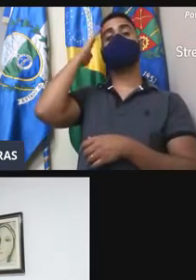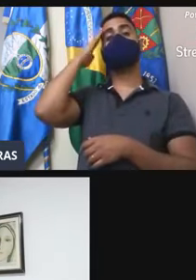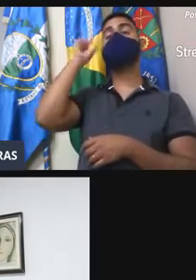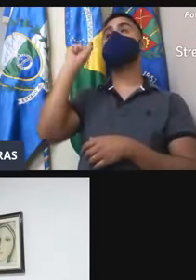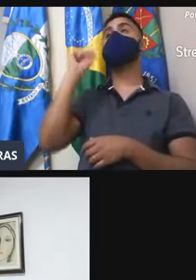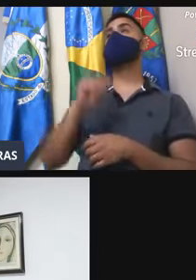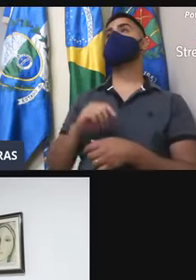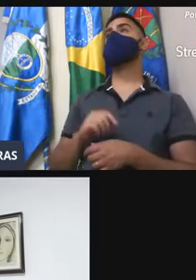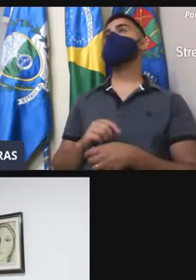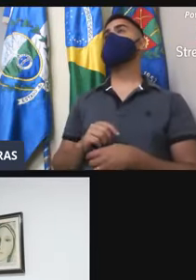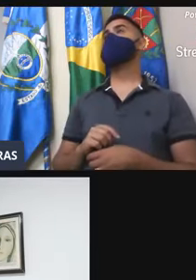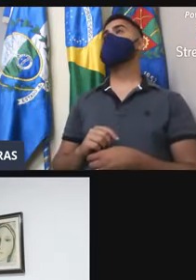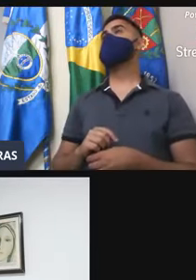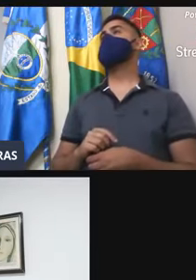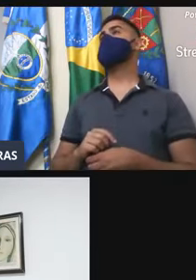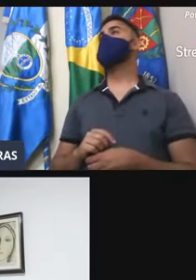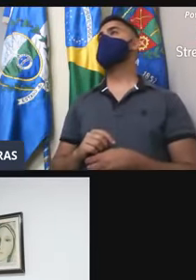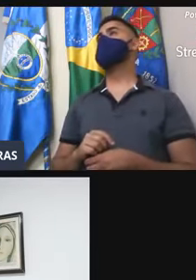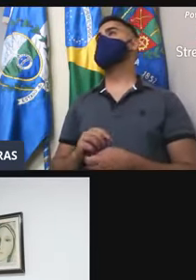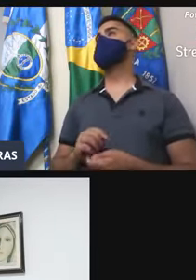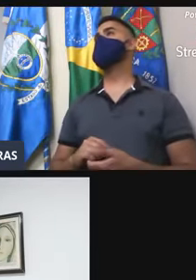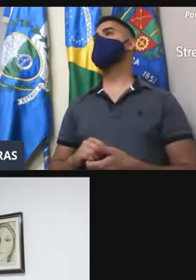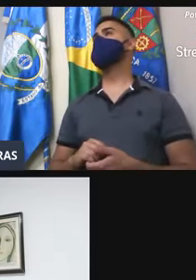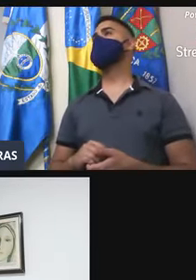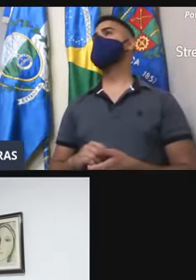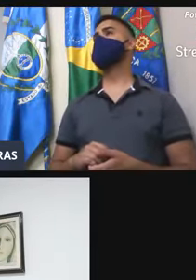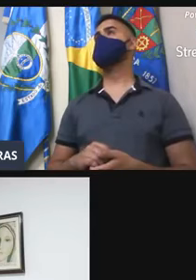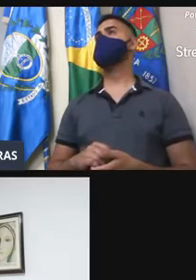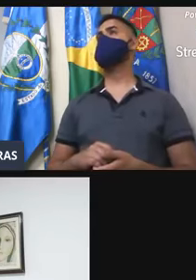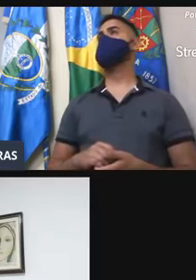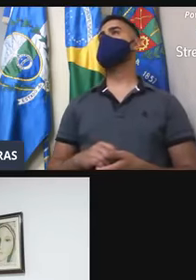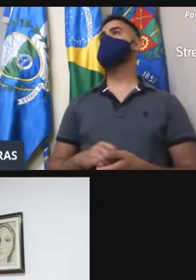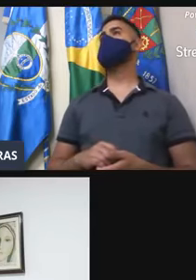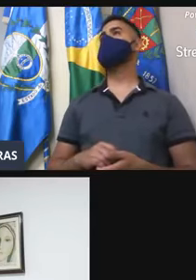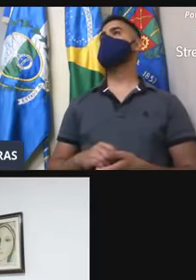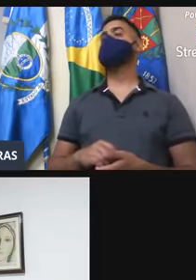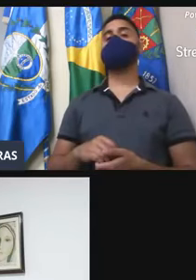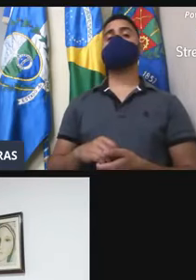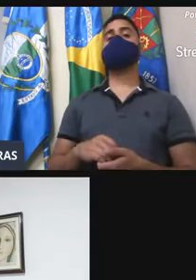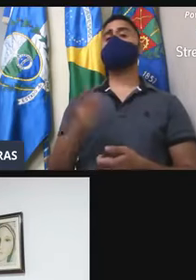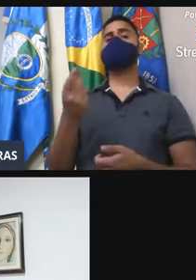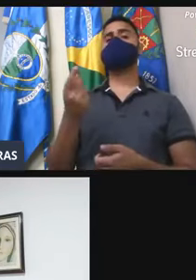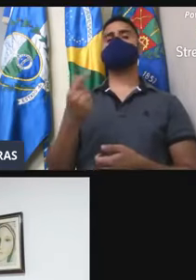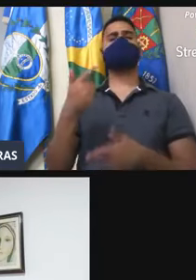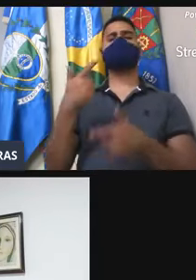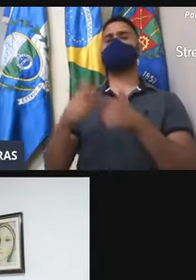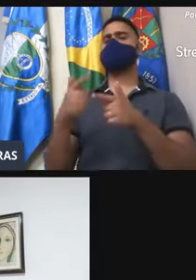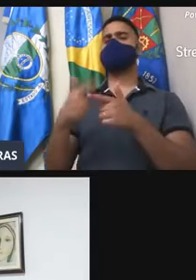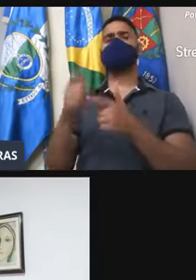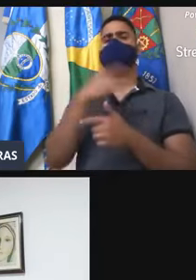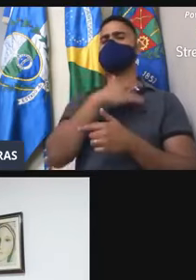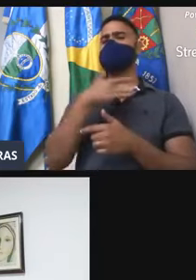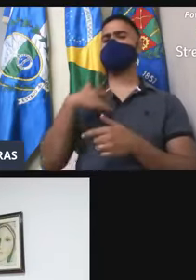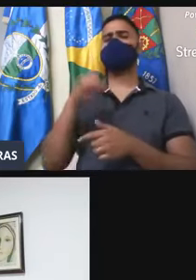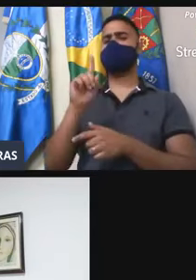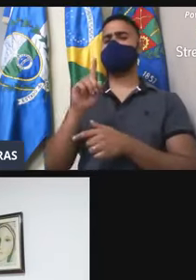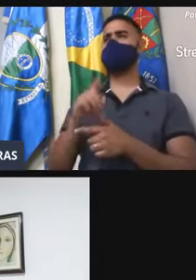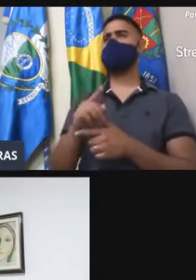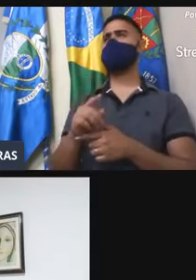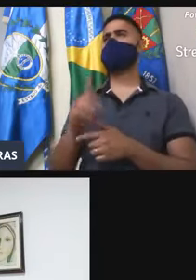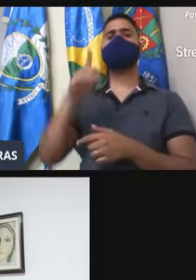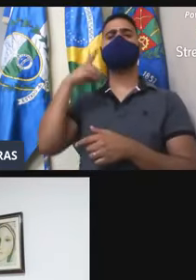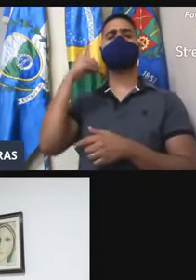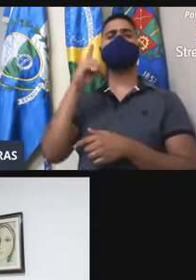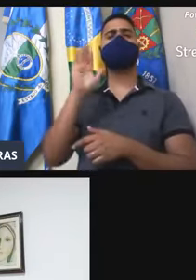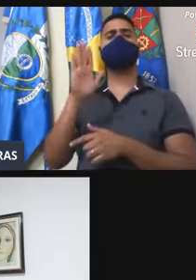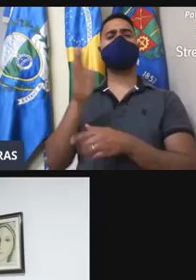que demandas, saúde, o dinheiro não é o problema. Deputado da nossa cidade aí já, só esse ano,